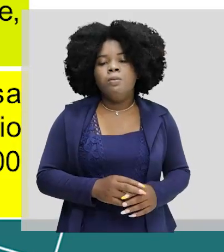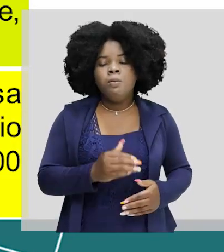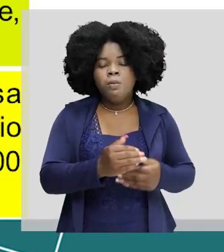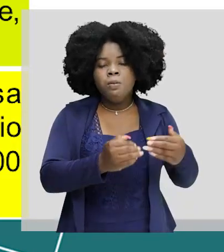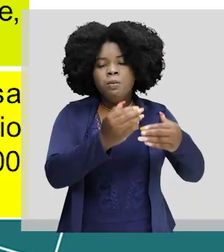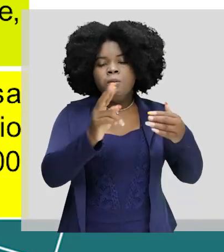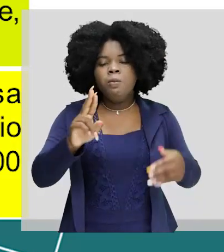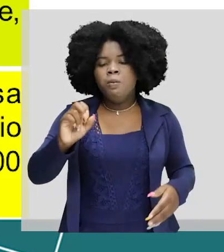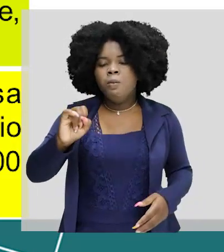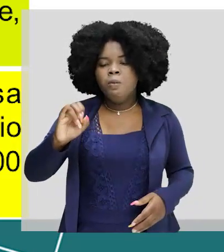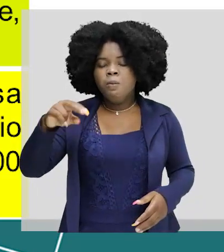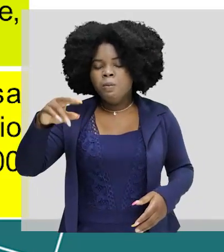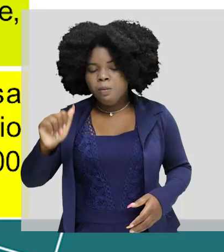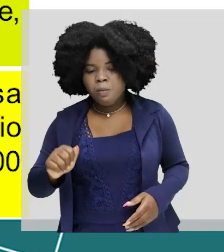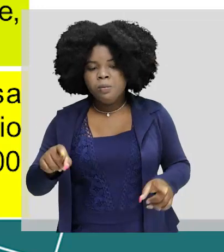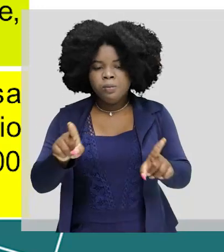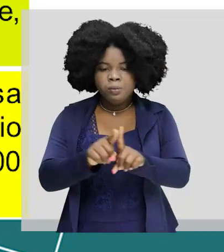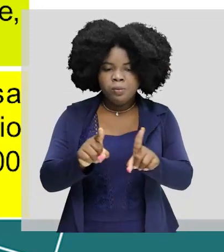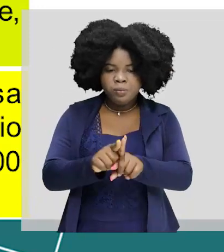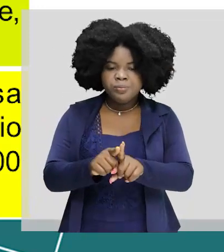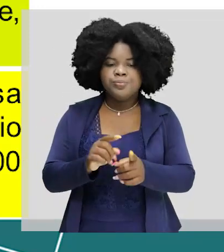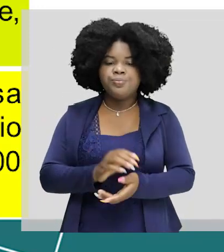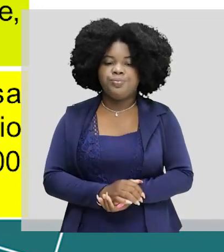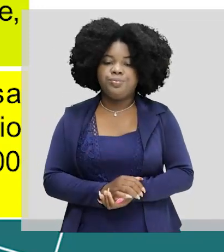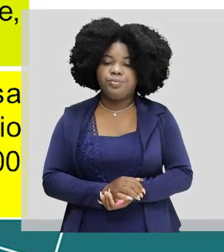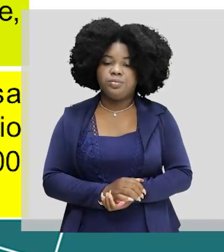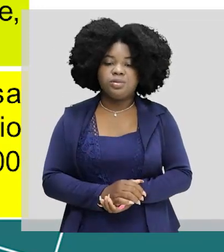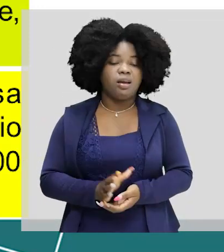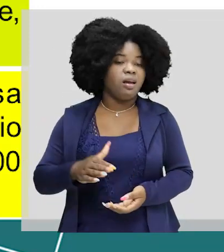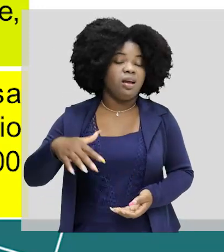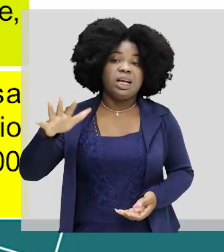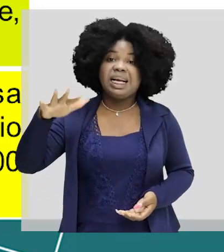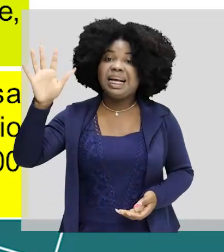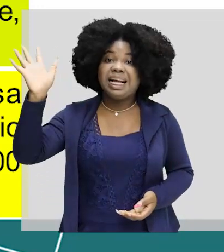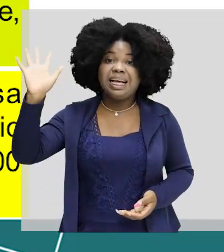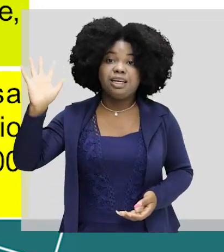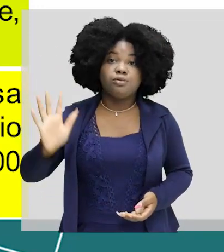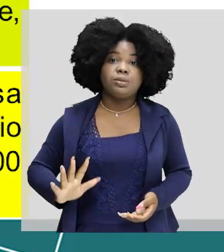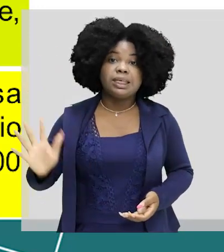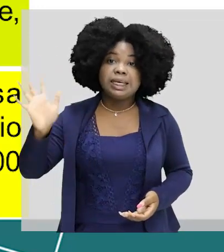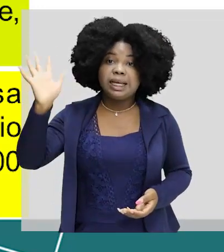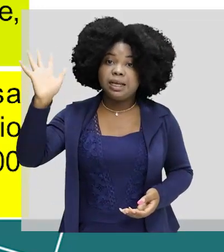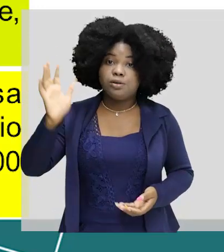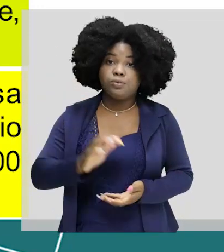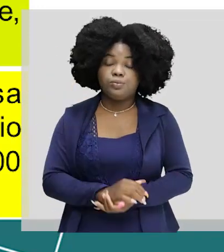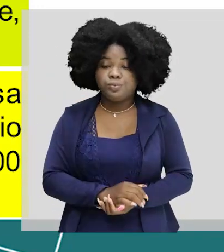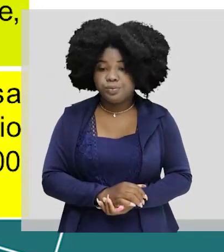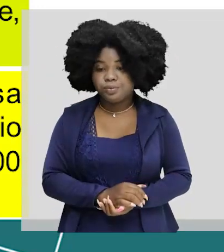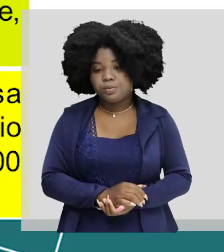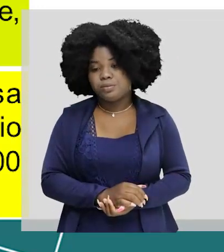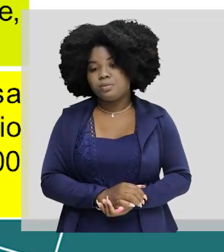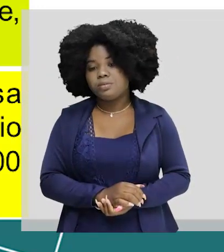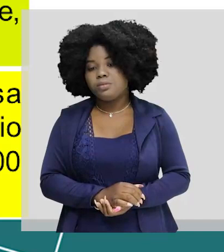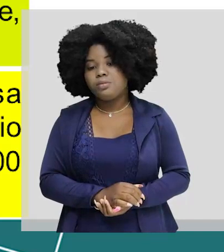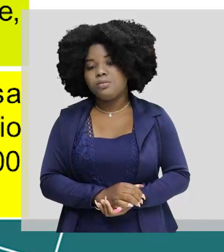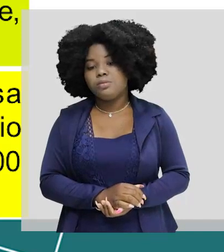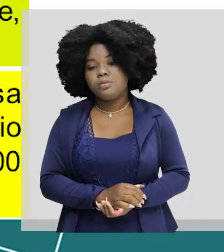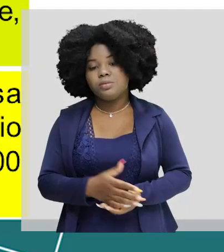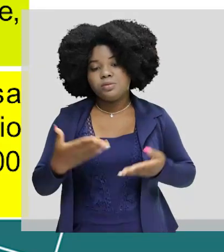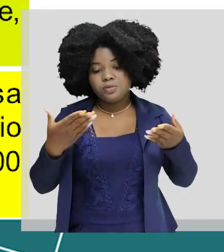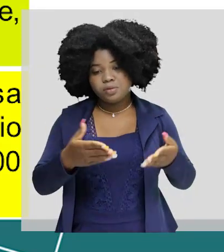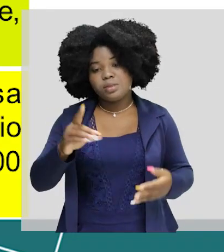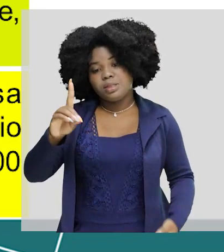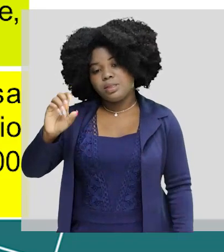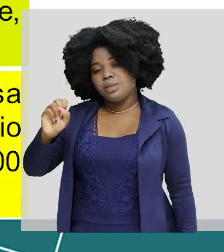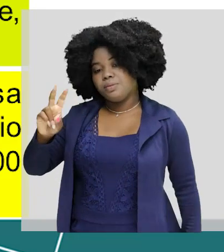e à obtenção do combustível, é extremamente cara. Ponto. Então, já poderia destacar que é uma